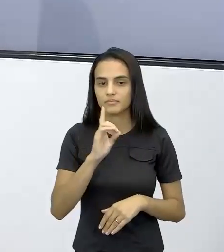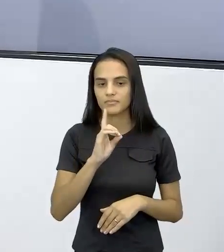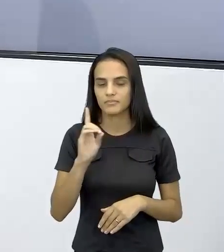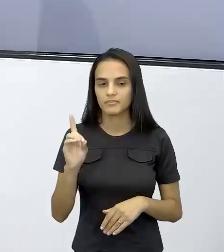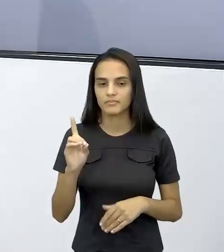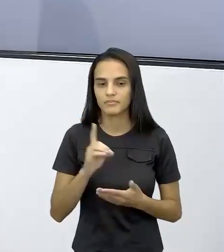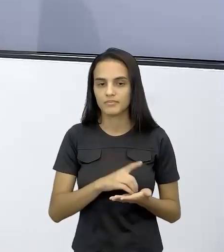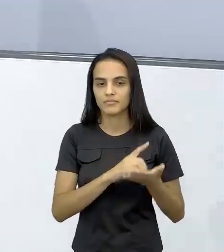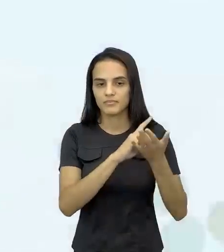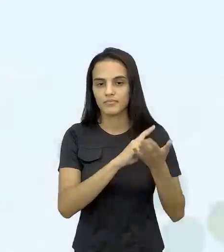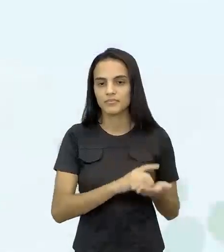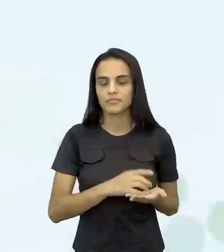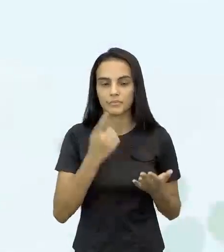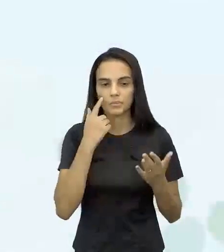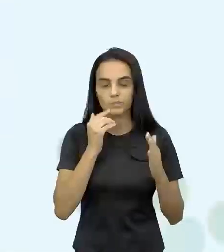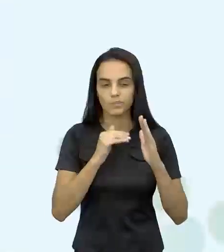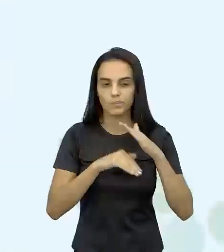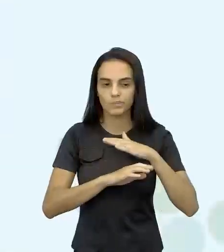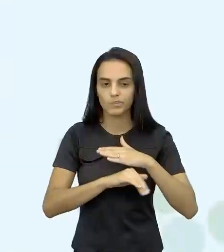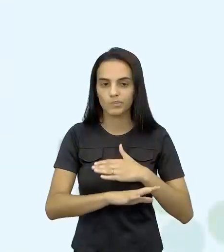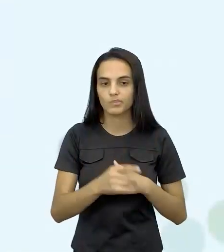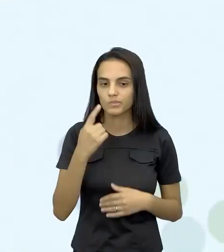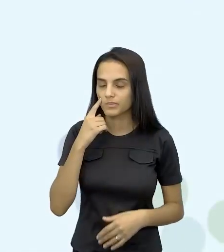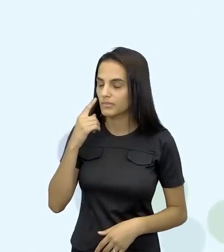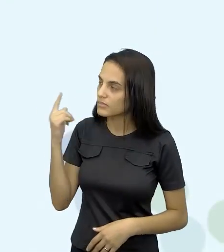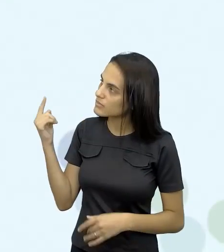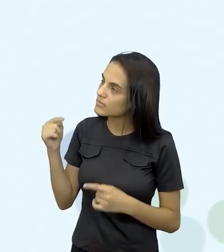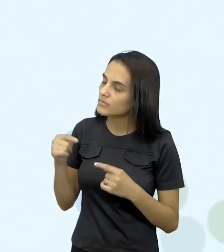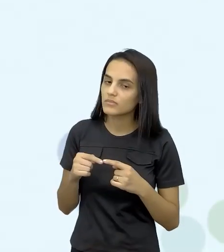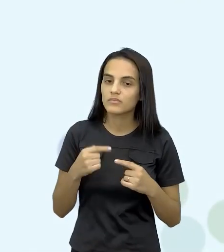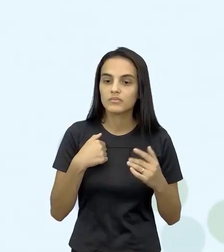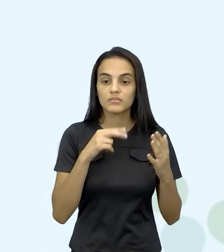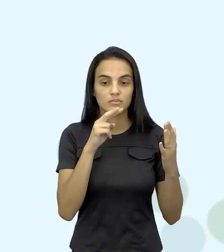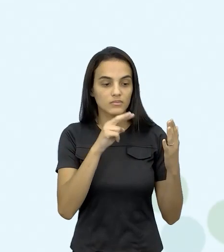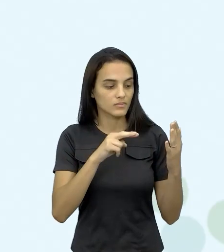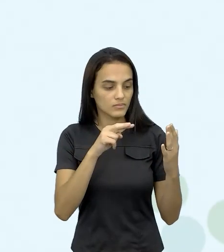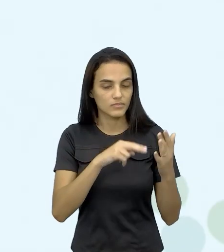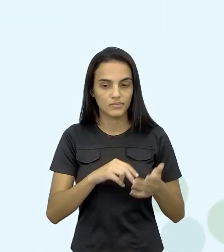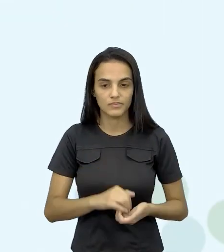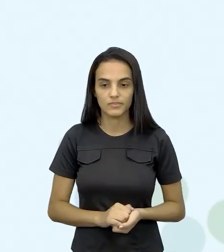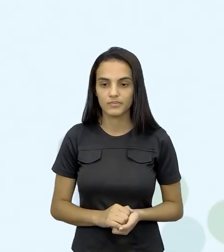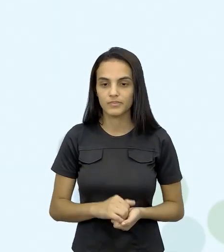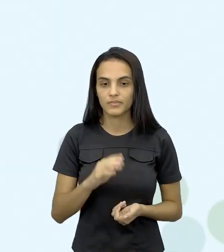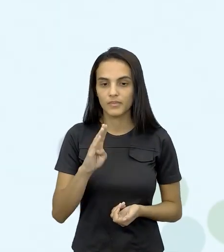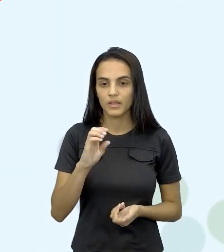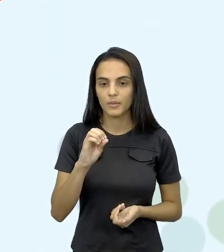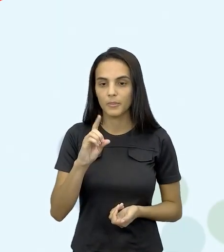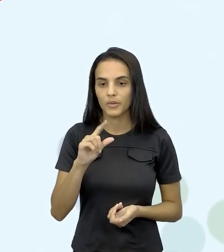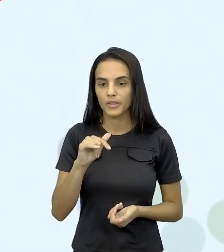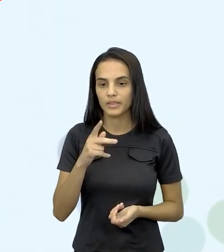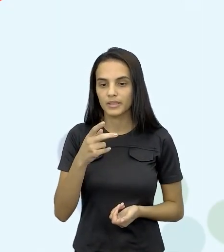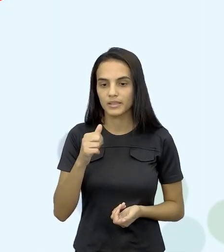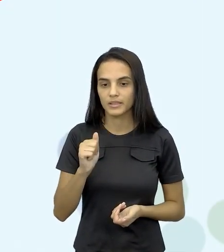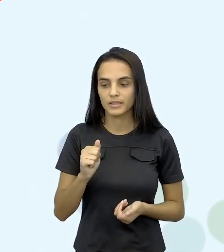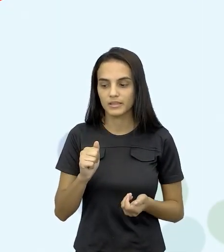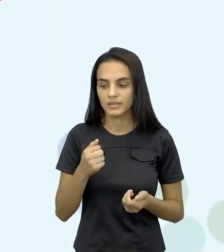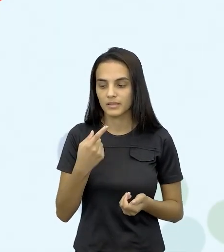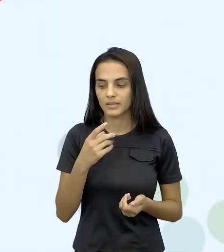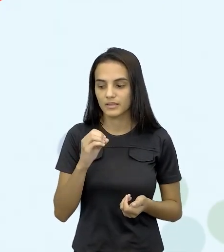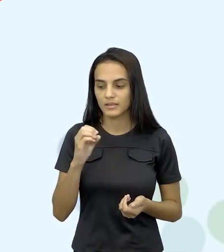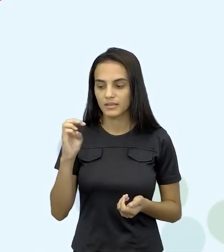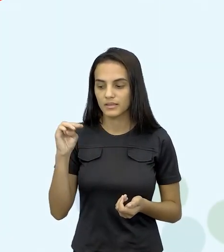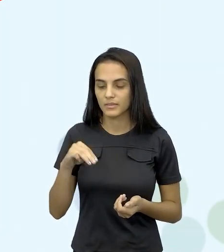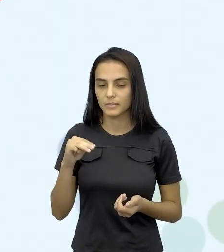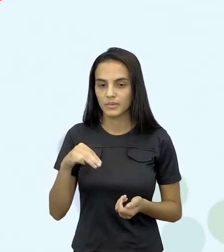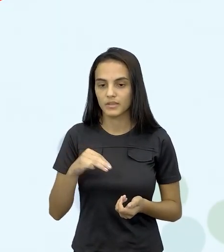Volte aqui para os nossos dados, ó. Então, de acordo com a minha leitura aqui, ó, essa bolinha andou 100 metros em